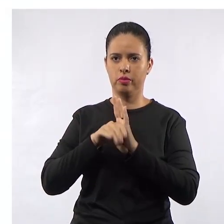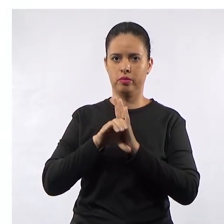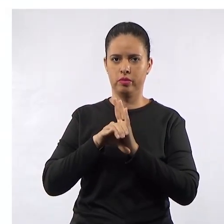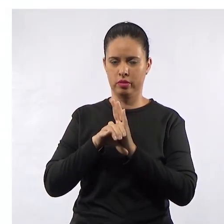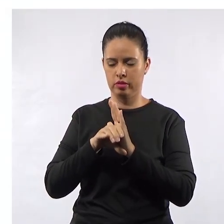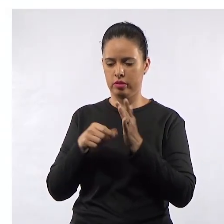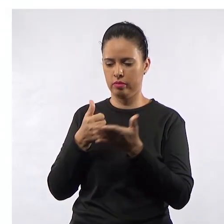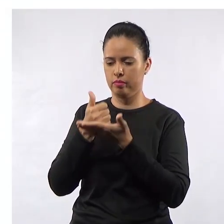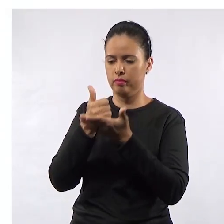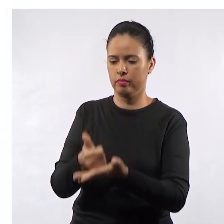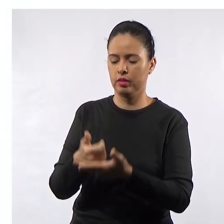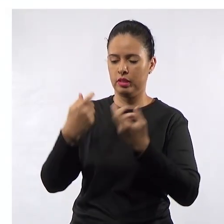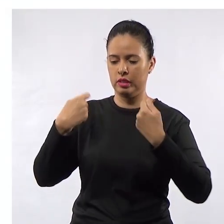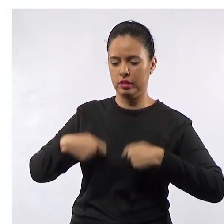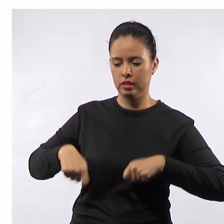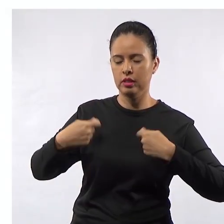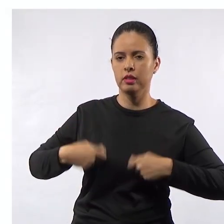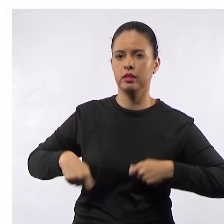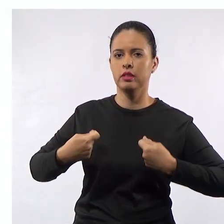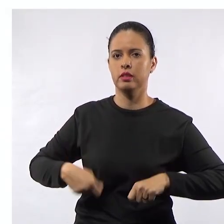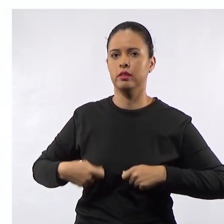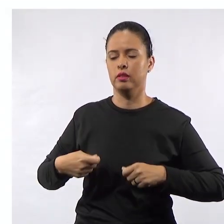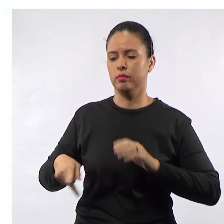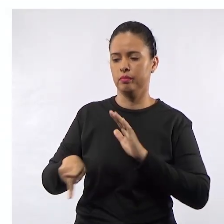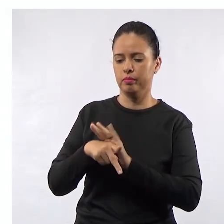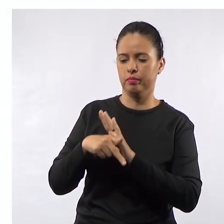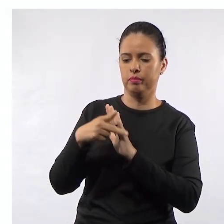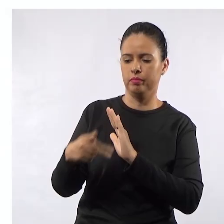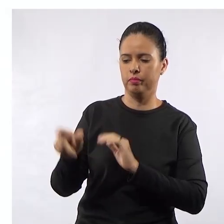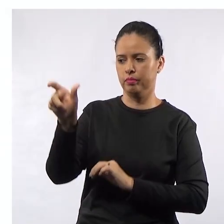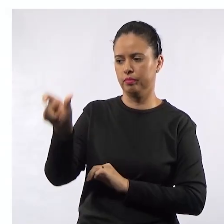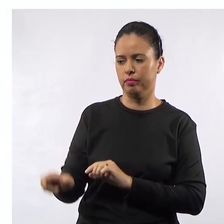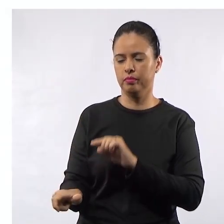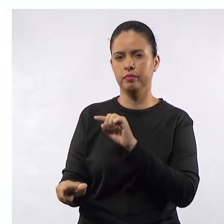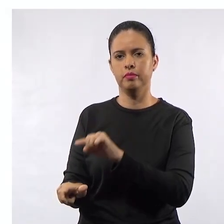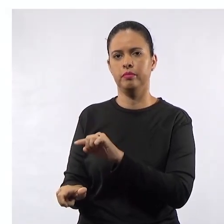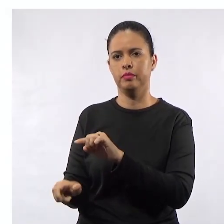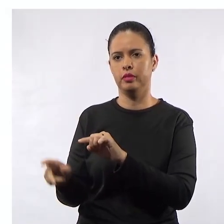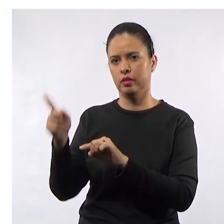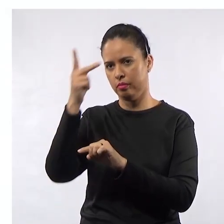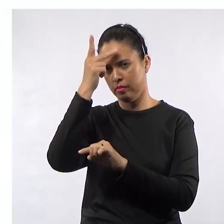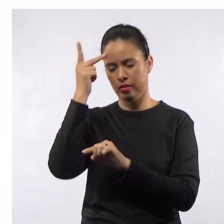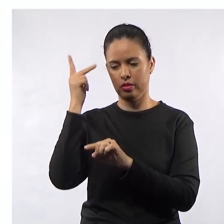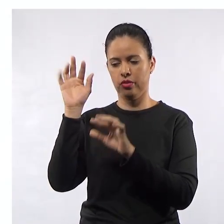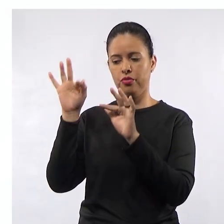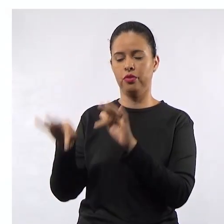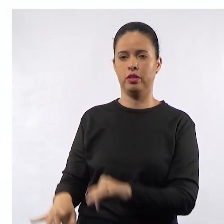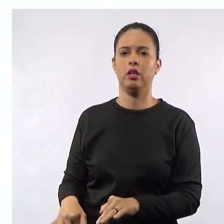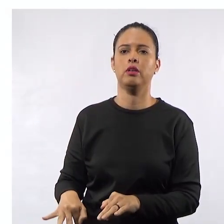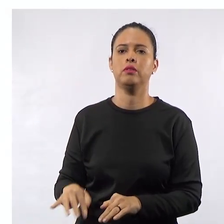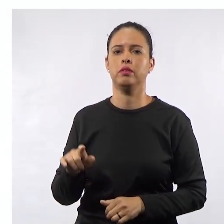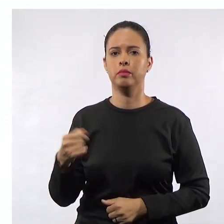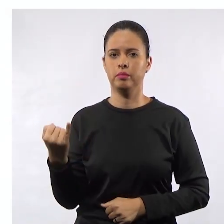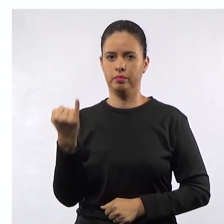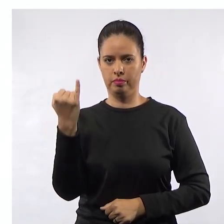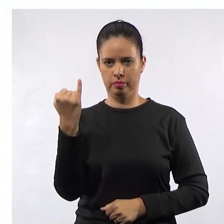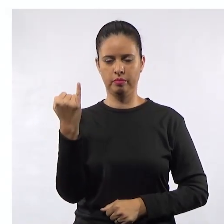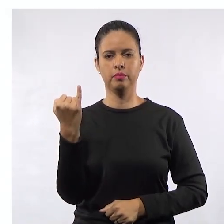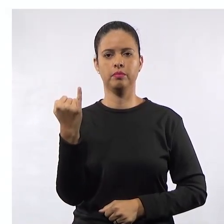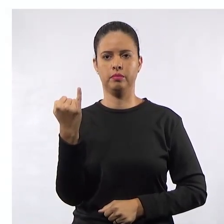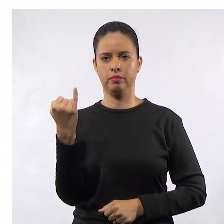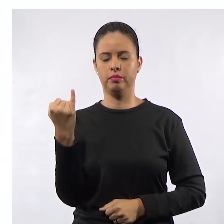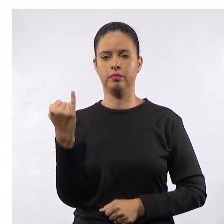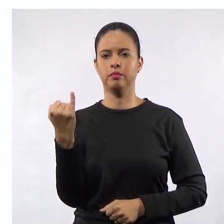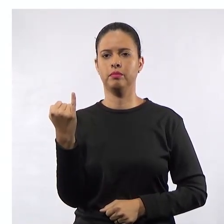consumidor visa o atendimento de uma necessidade própria do destinatário final. Isso aqui é muito importante,